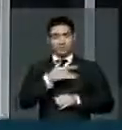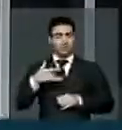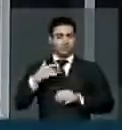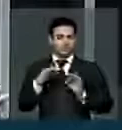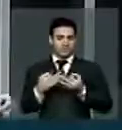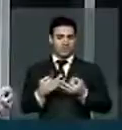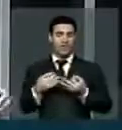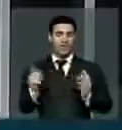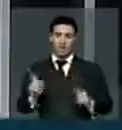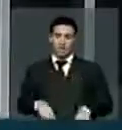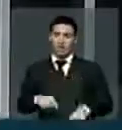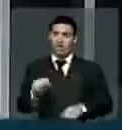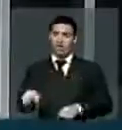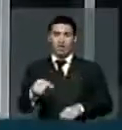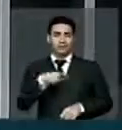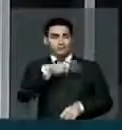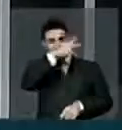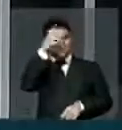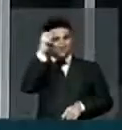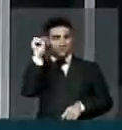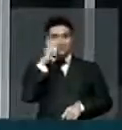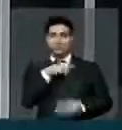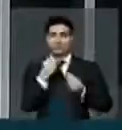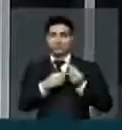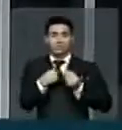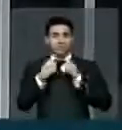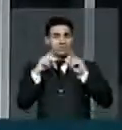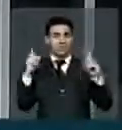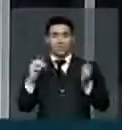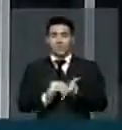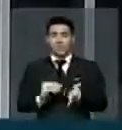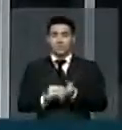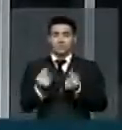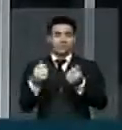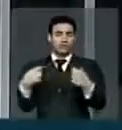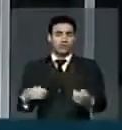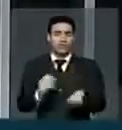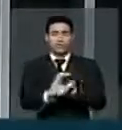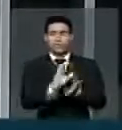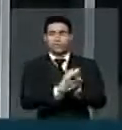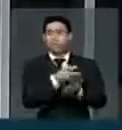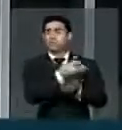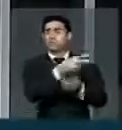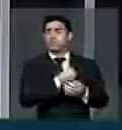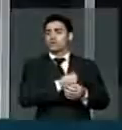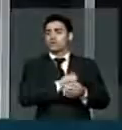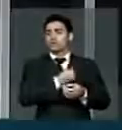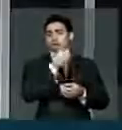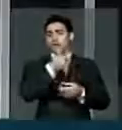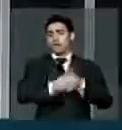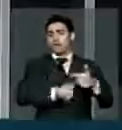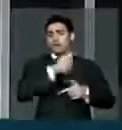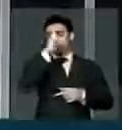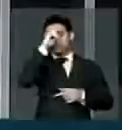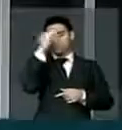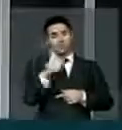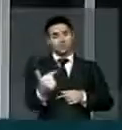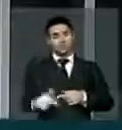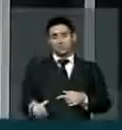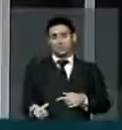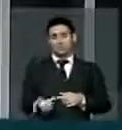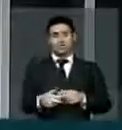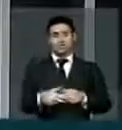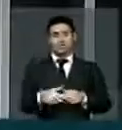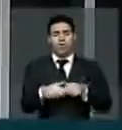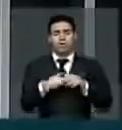são herança terrível para os prefeitos, que denunciam a falta de verbas a fim de mantê-las funcionando adequadamente. Para piorar,